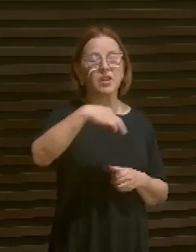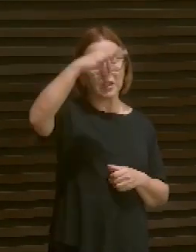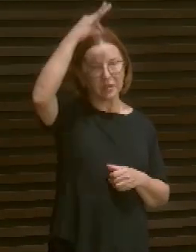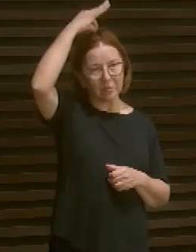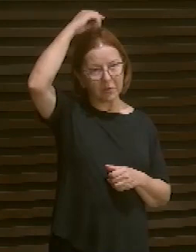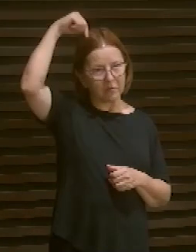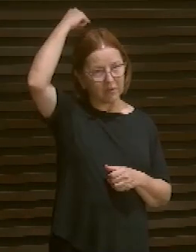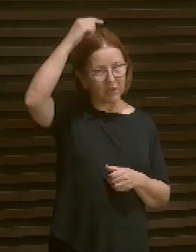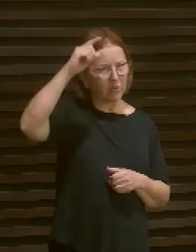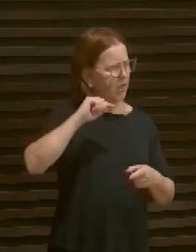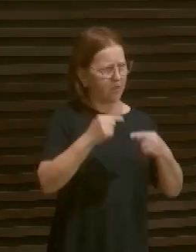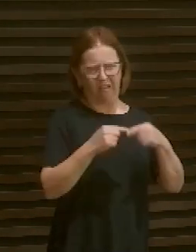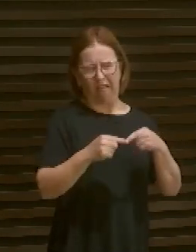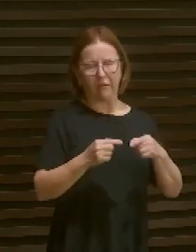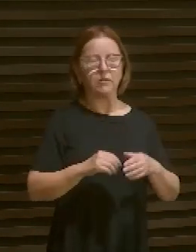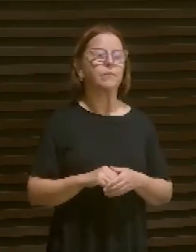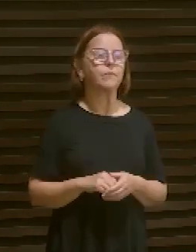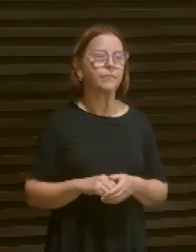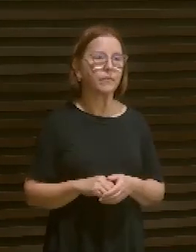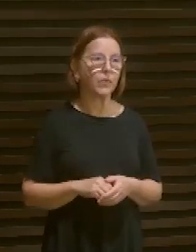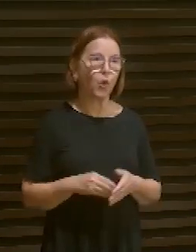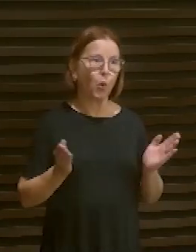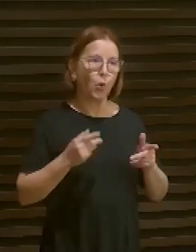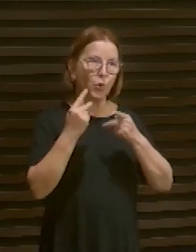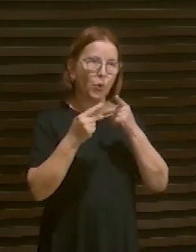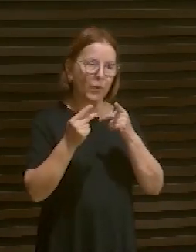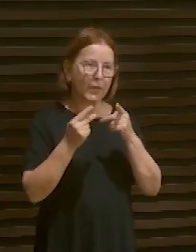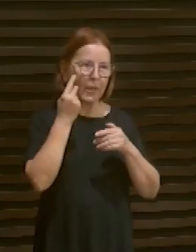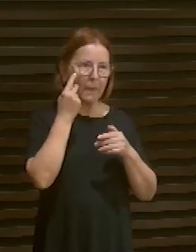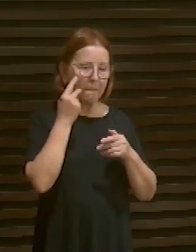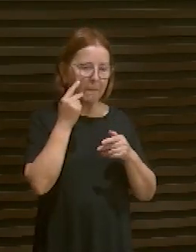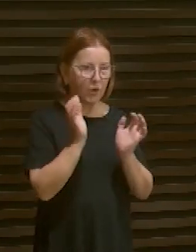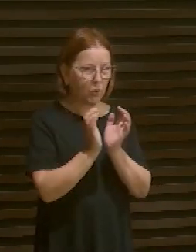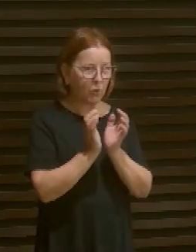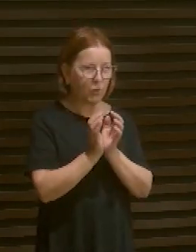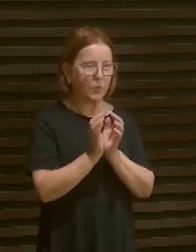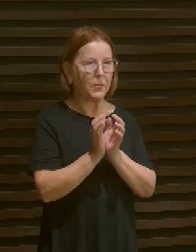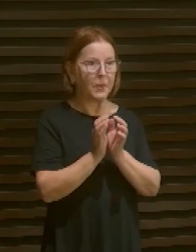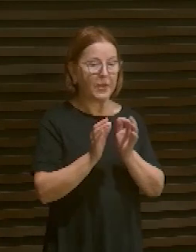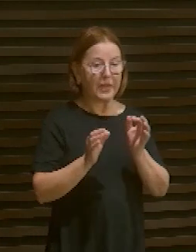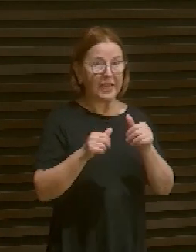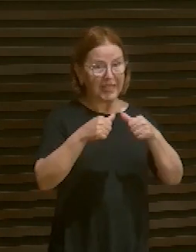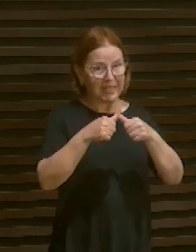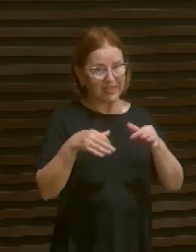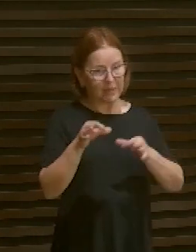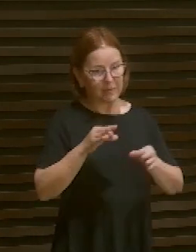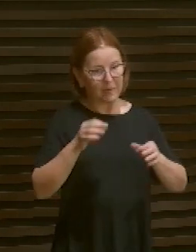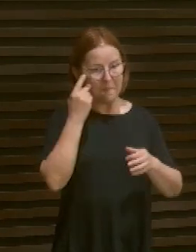Eu hoje contei para o pessoal que estava se preparando para batismo, para receber como membro da igreja, que no meio